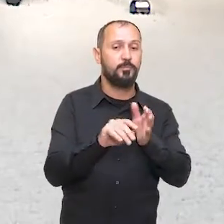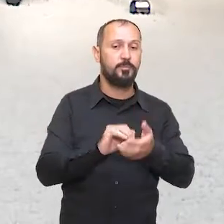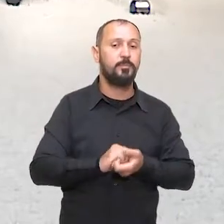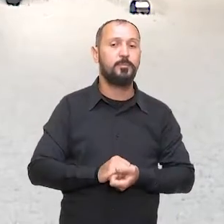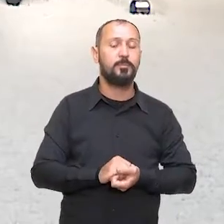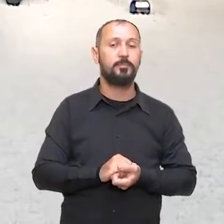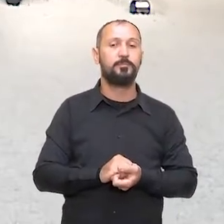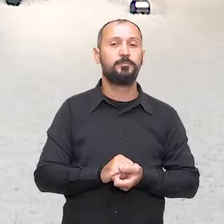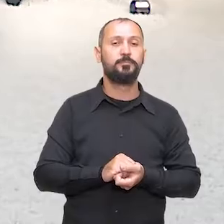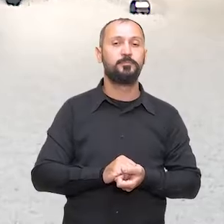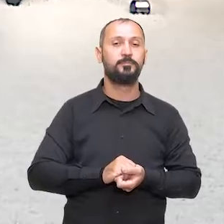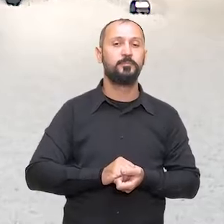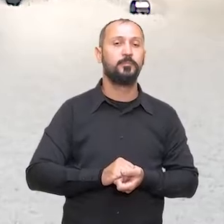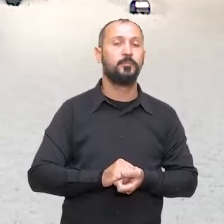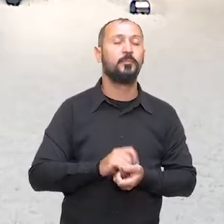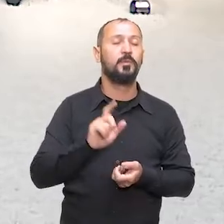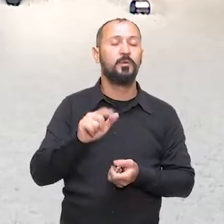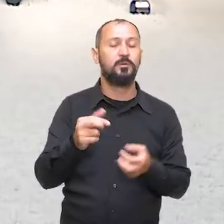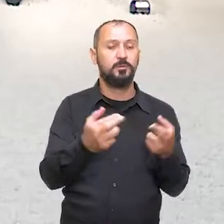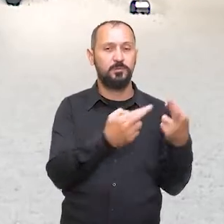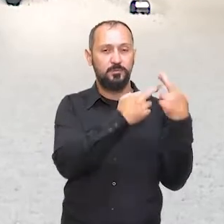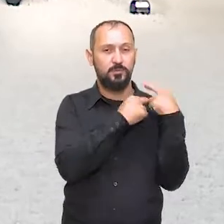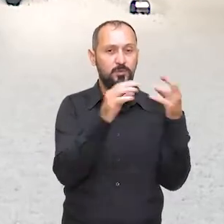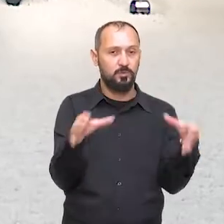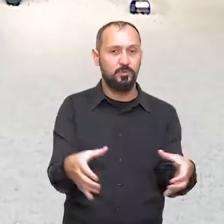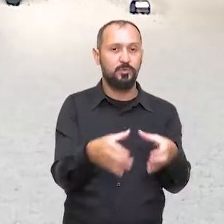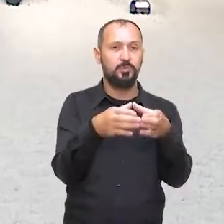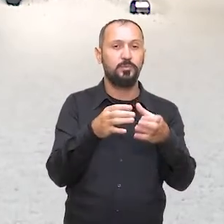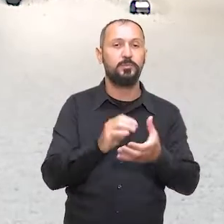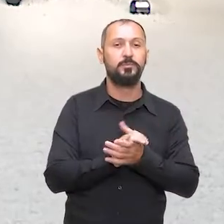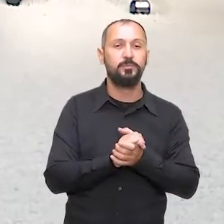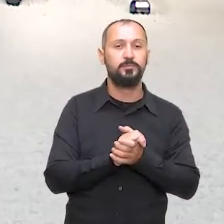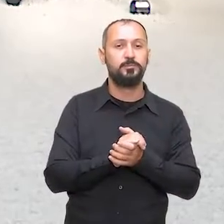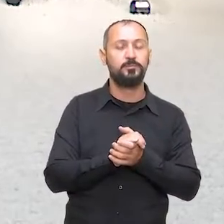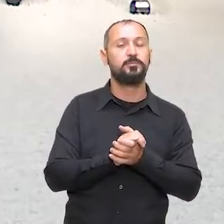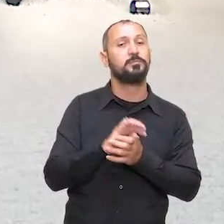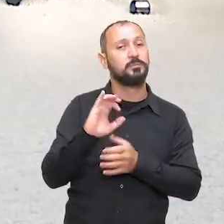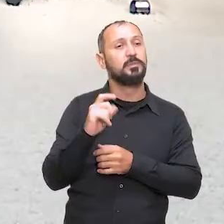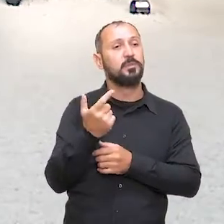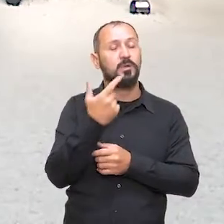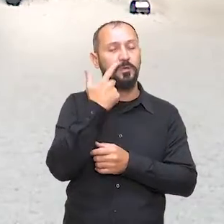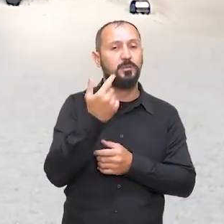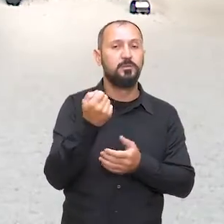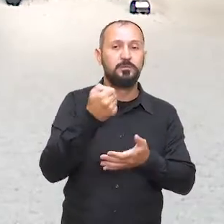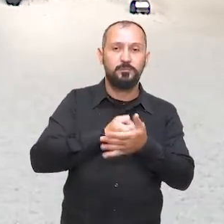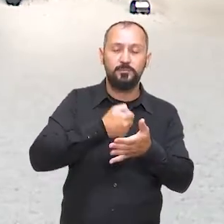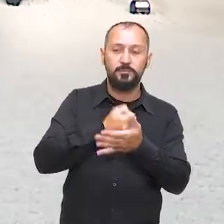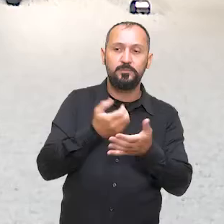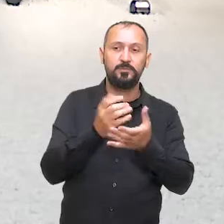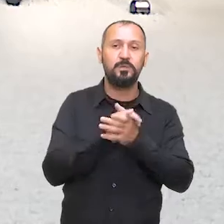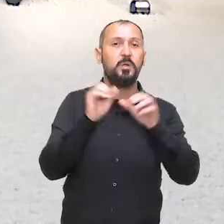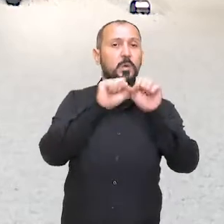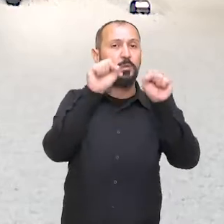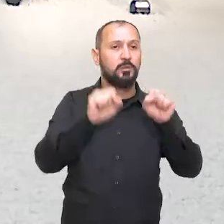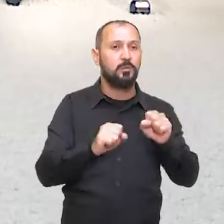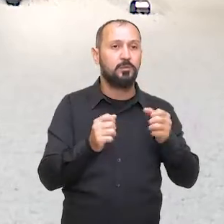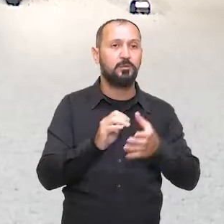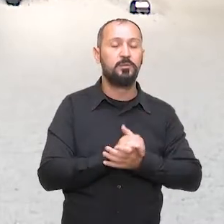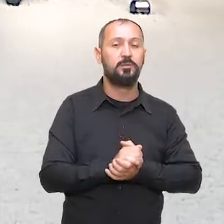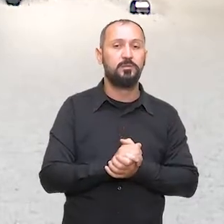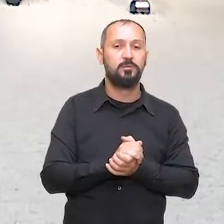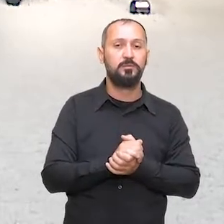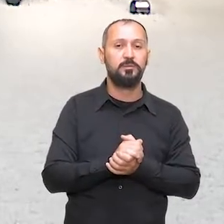uma injúria qualificada. Então, esse também é o papel, né, das comissões. Claro, note que nesse caso... De cobrar, né, o